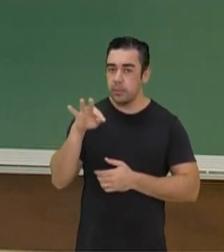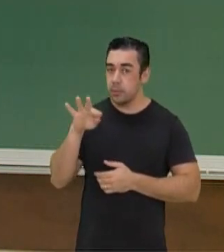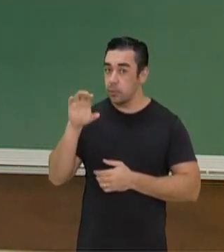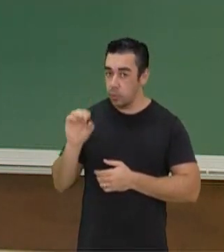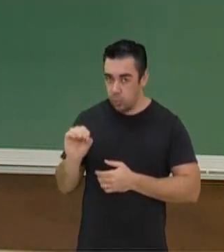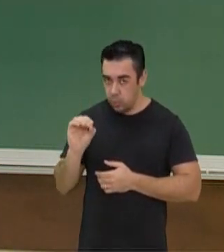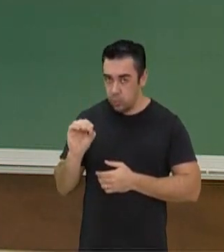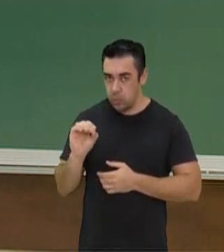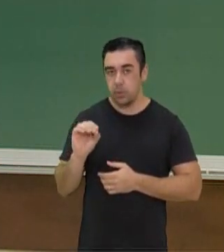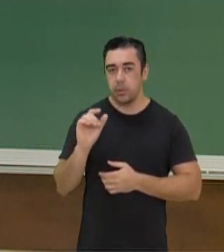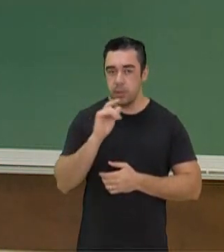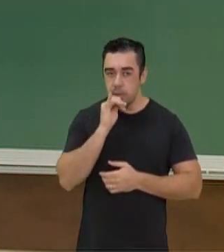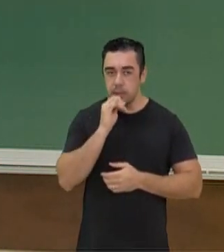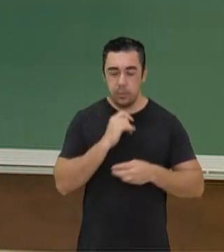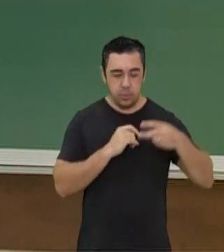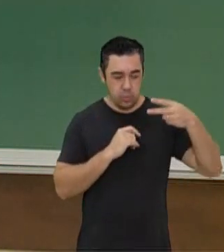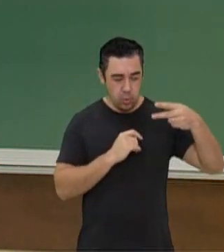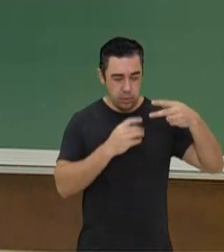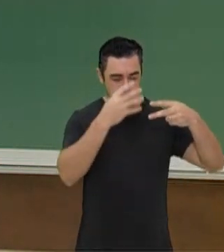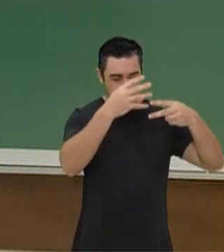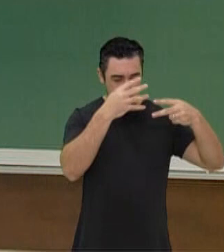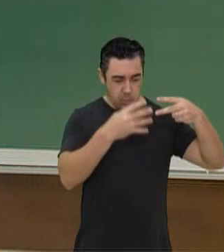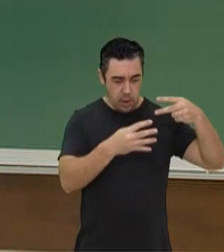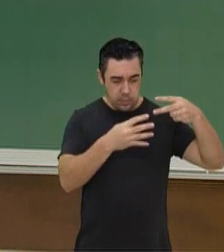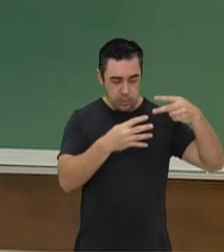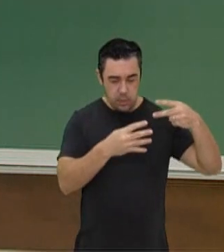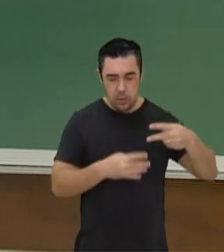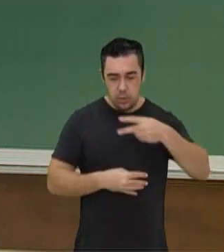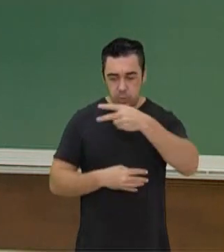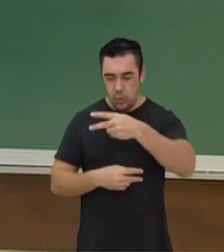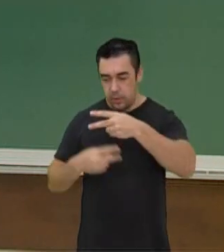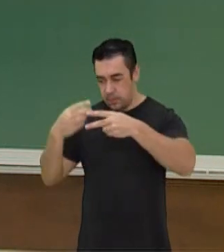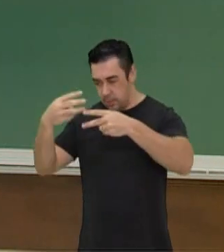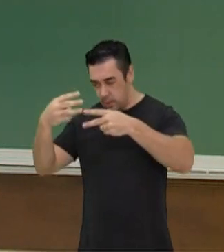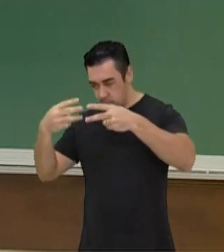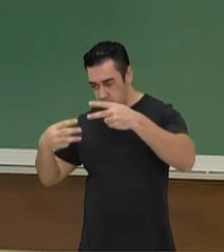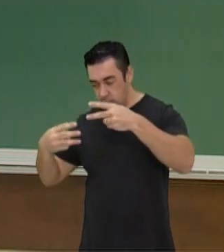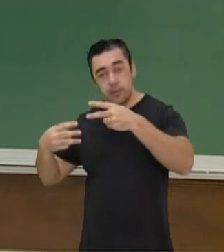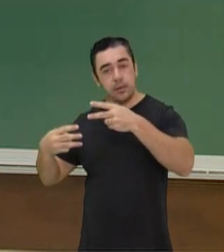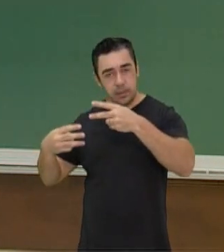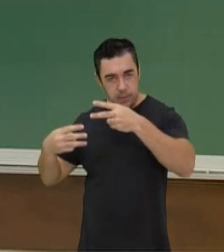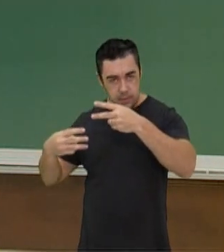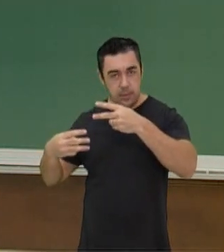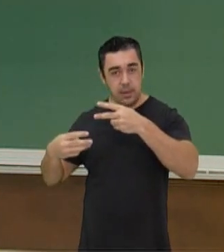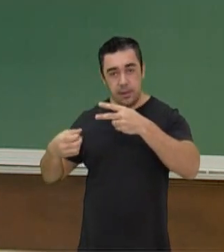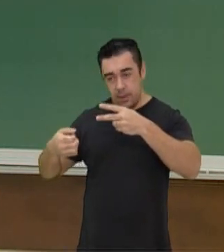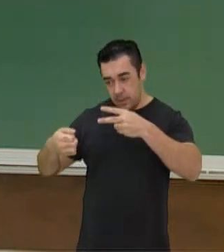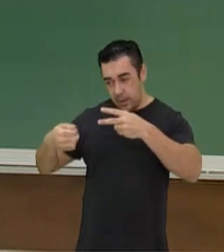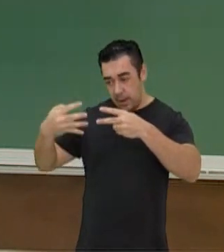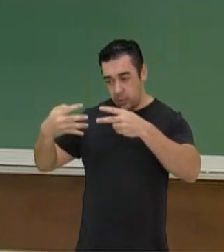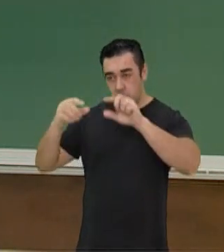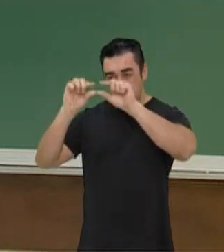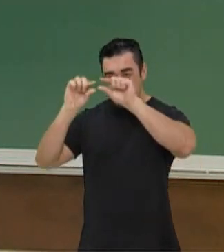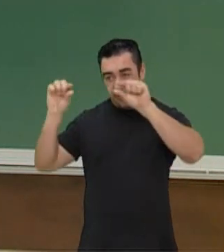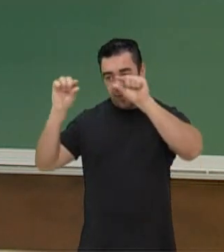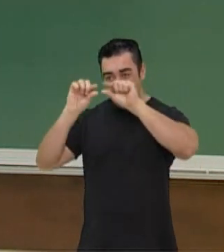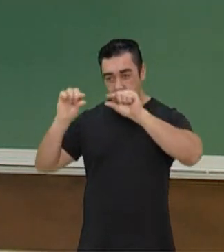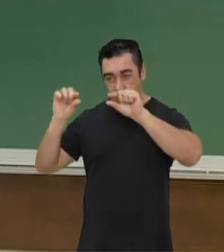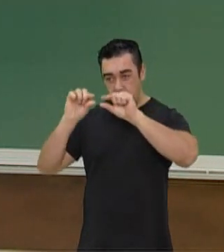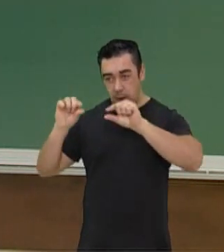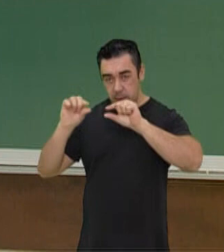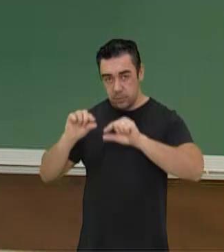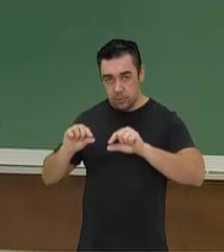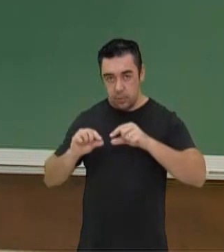estiver com 2 quartetos e 2 tercetos, ou seja, com 14 versos, mas distribuído